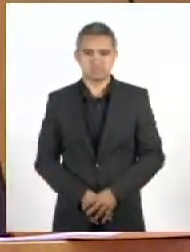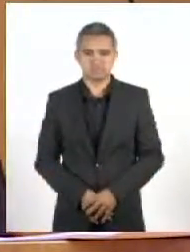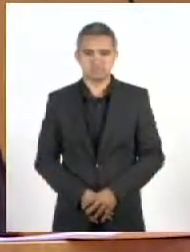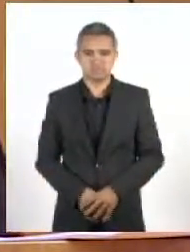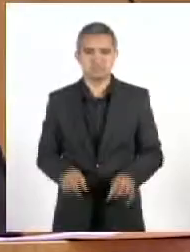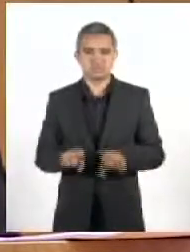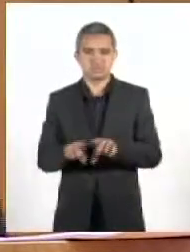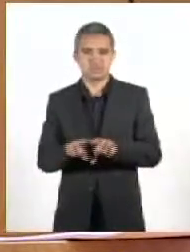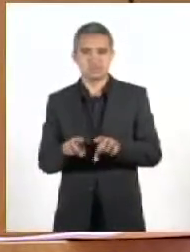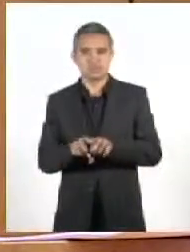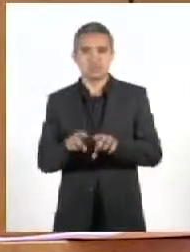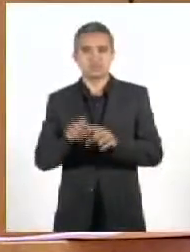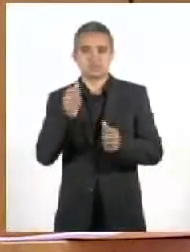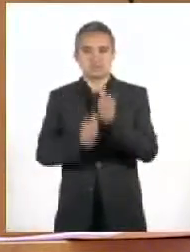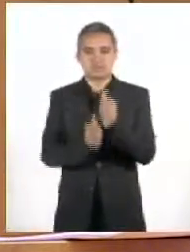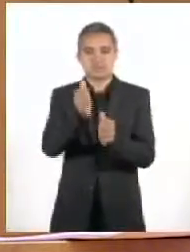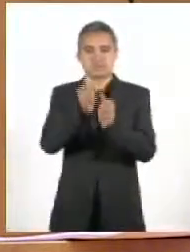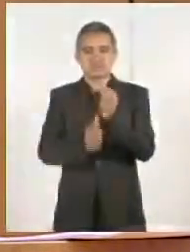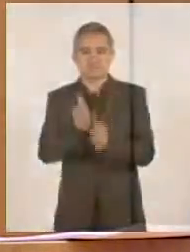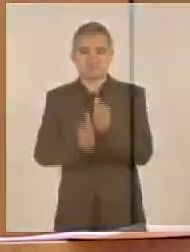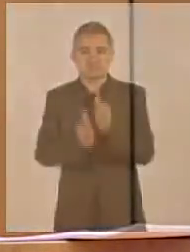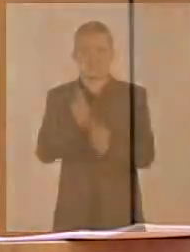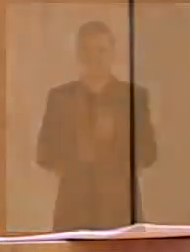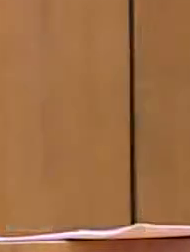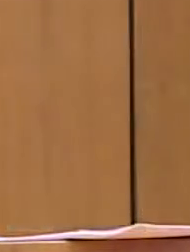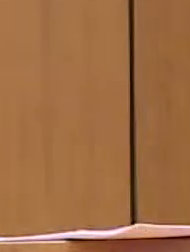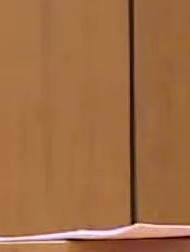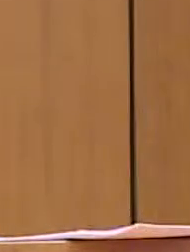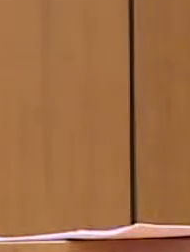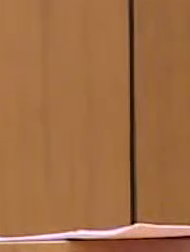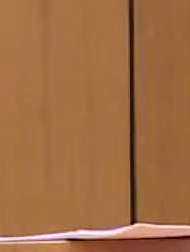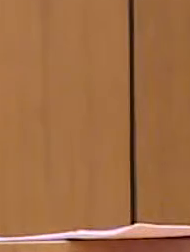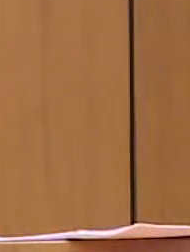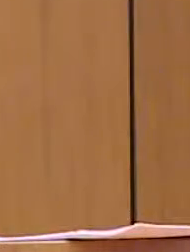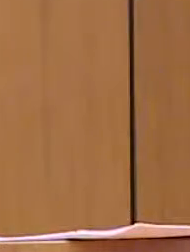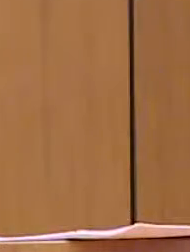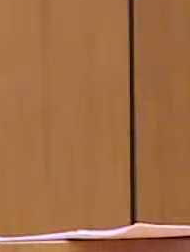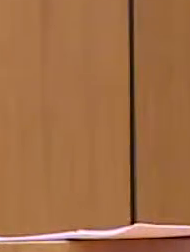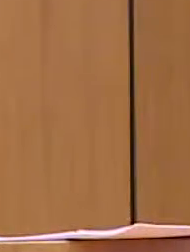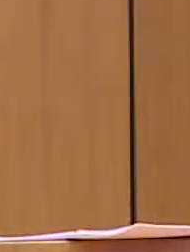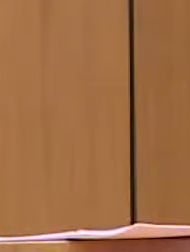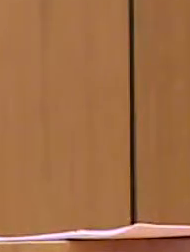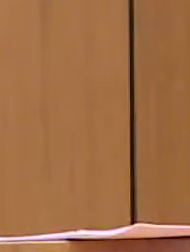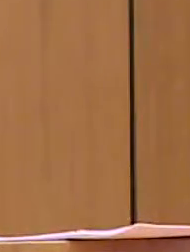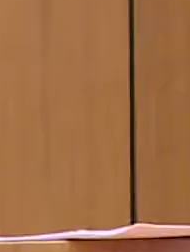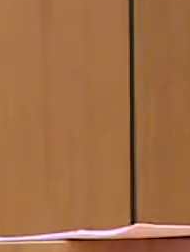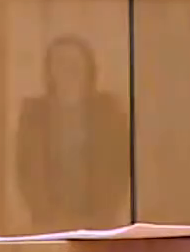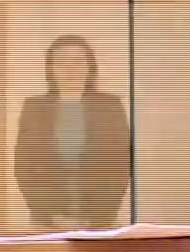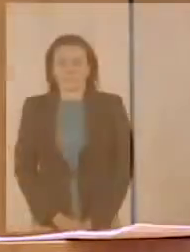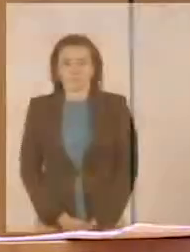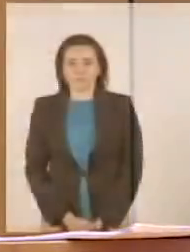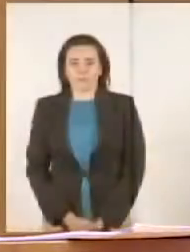batendo matraca no boi para dizer que não usa de